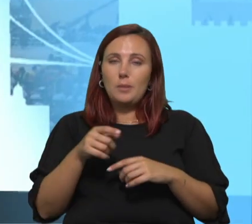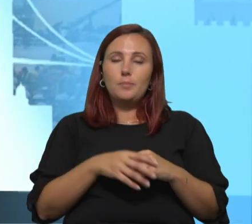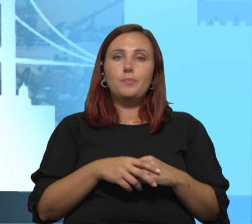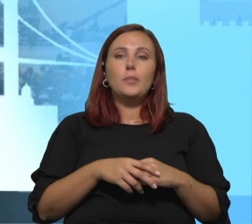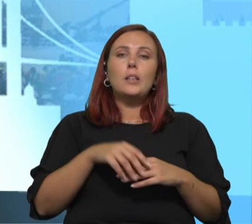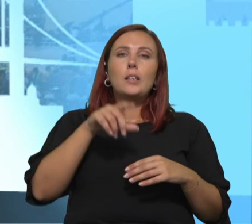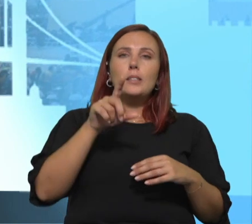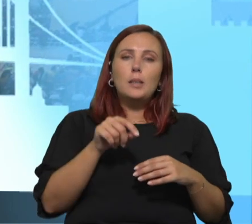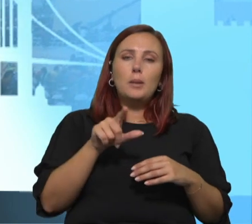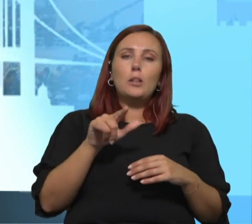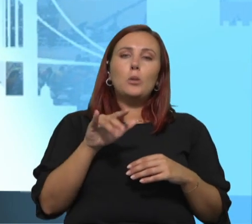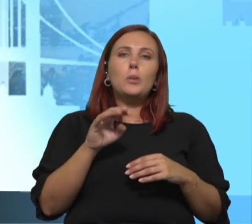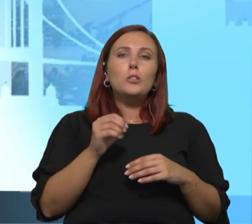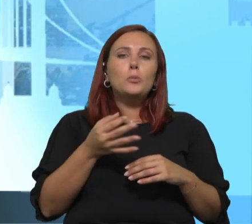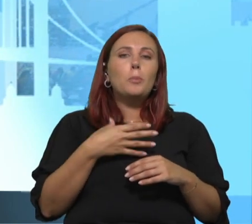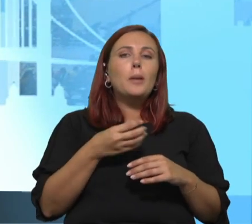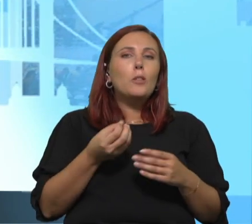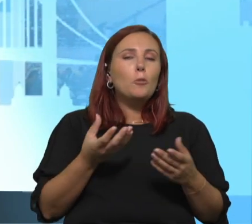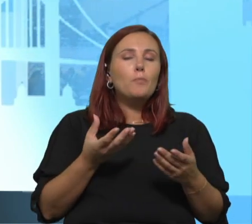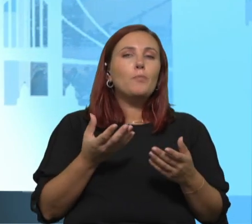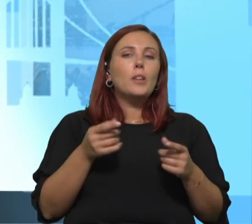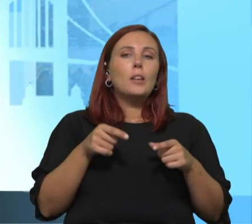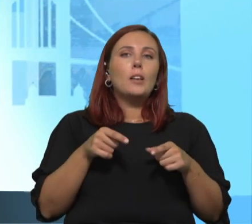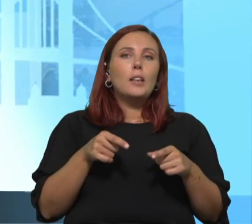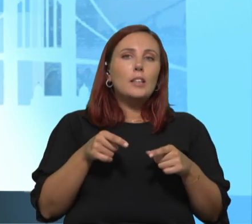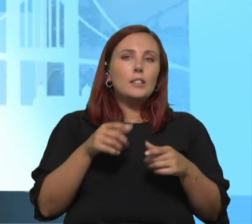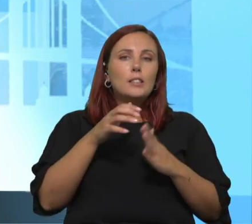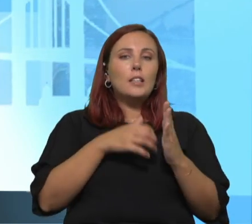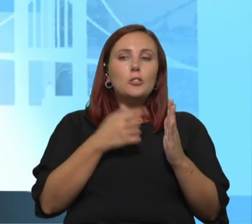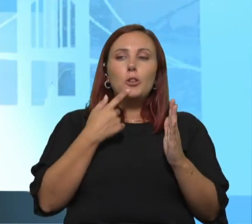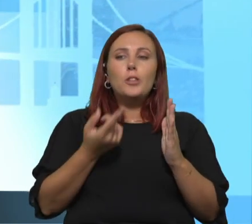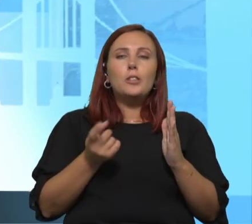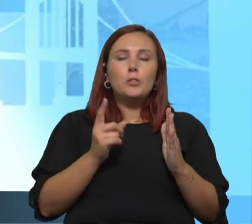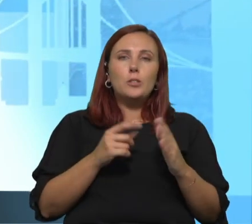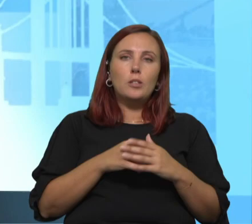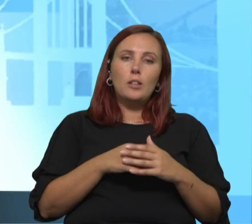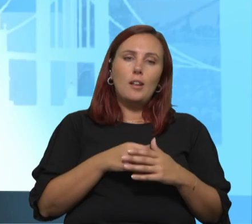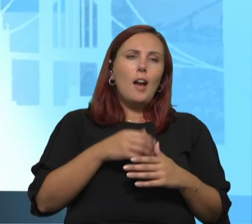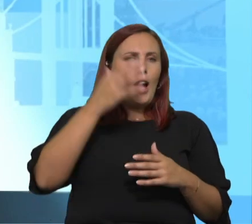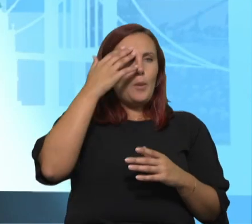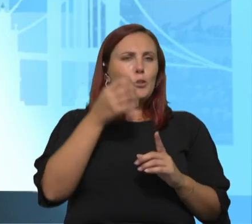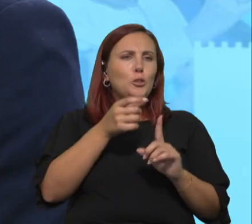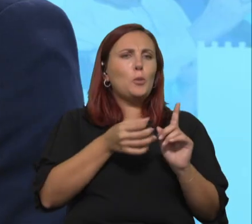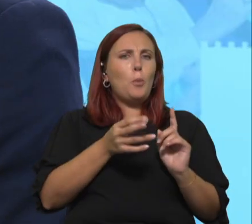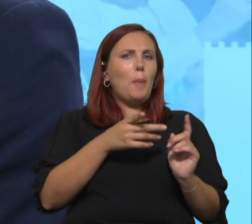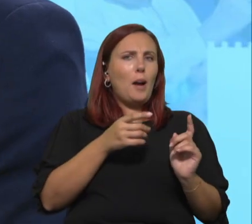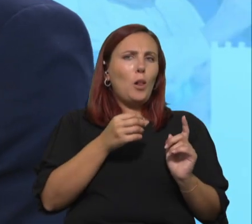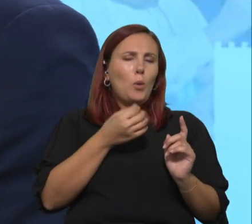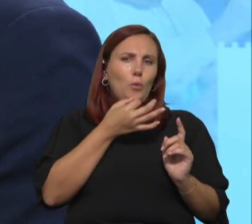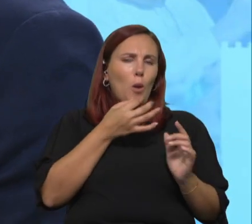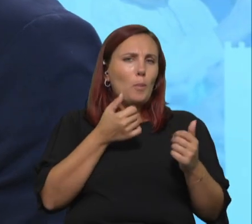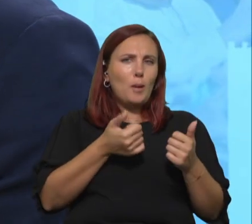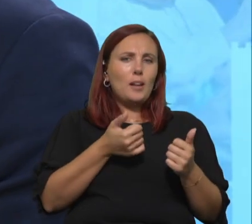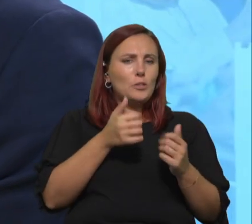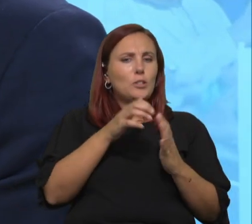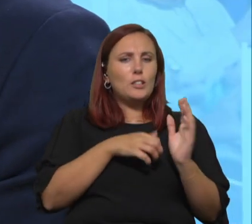brevemente, Luís Pedro Sousa, o que estes textos, nomeadamente este Evangelho, diz? O Paulo fez aqui uma boa interpretação. Falou dos 3 textos. Sim, é